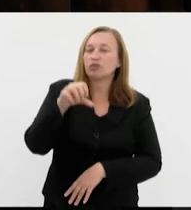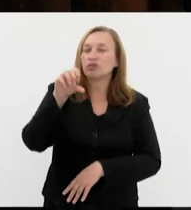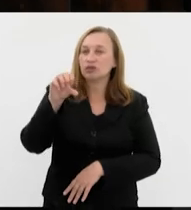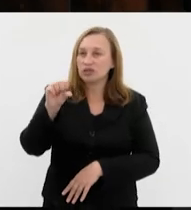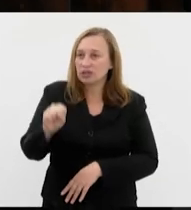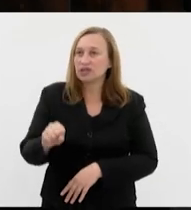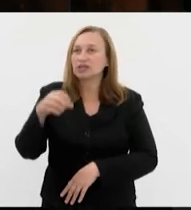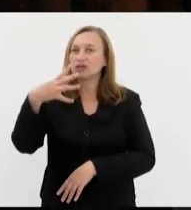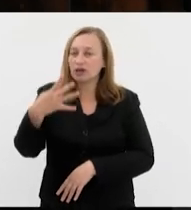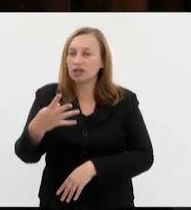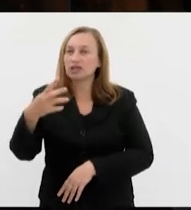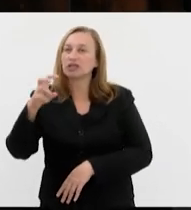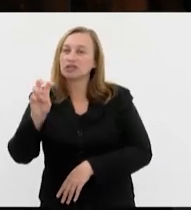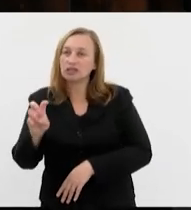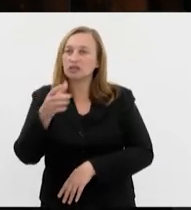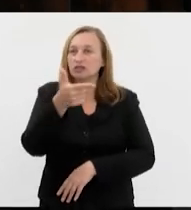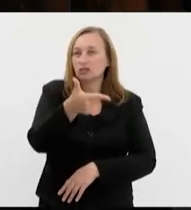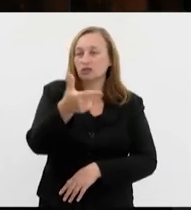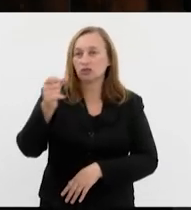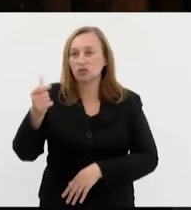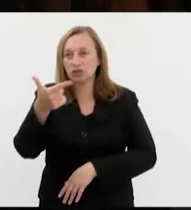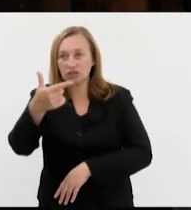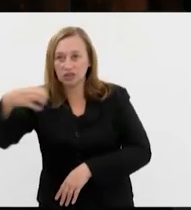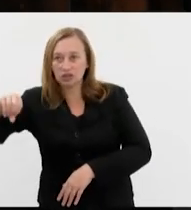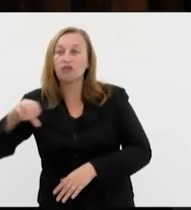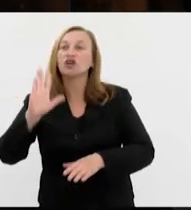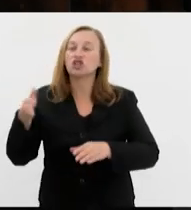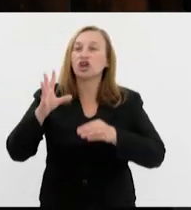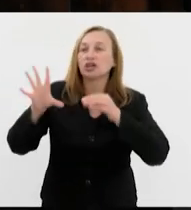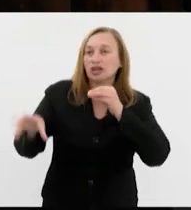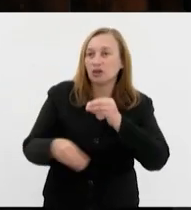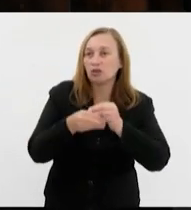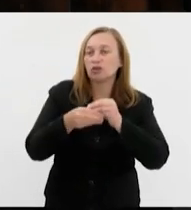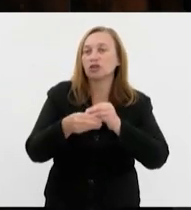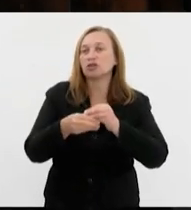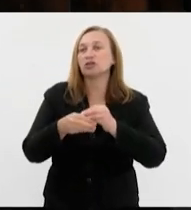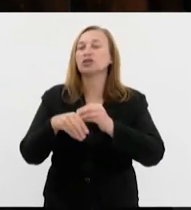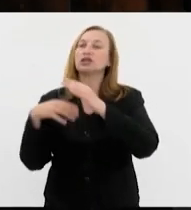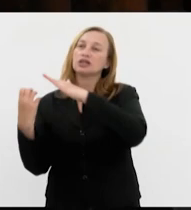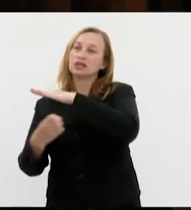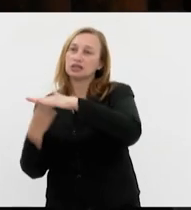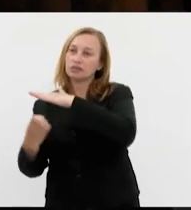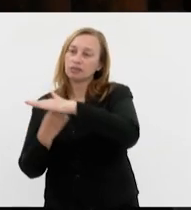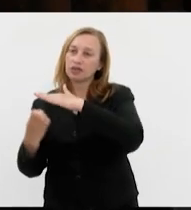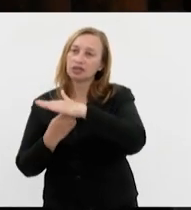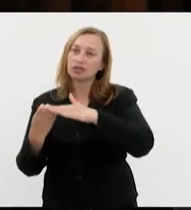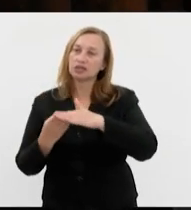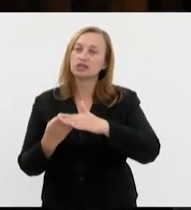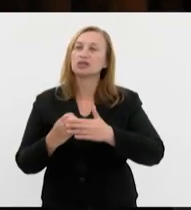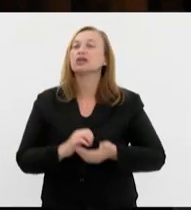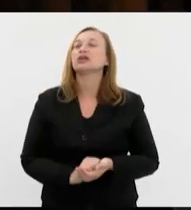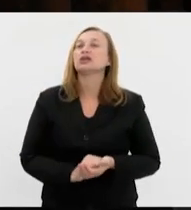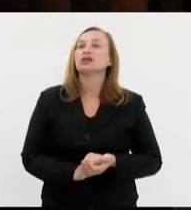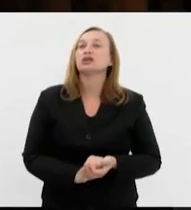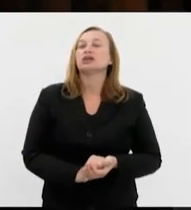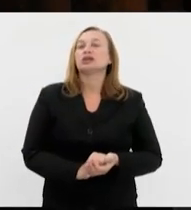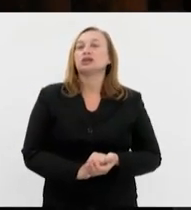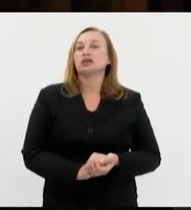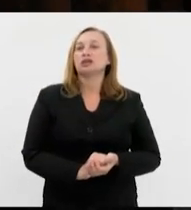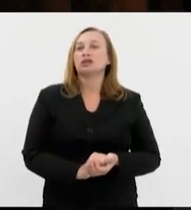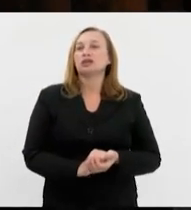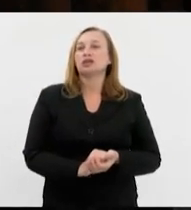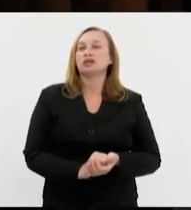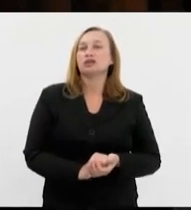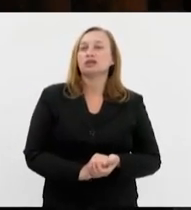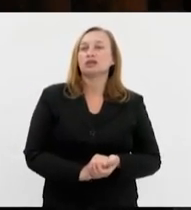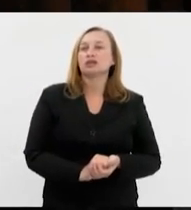8.445/2019. Então, de alguma forma, ela já está colocada para o conjunto das empresas que usufruem de benefícios fiscais no Estado do Rio de Janeiro.